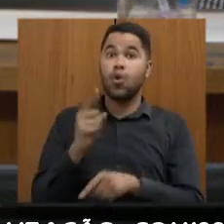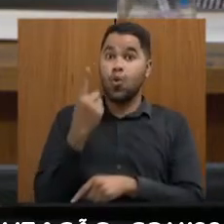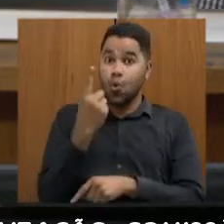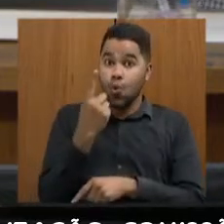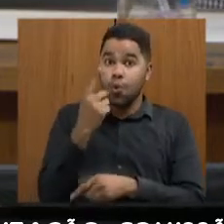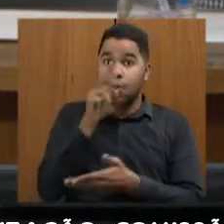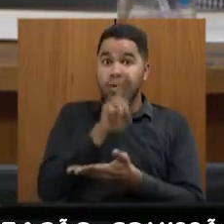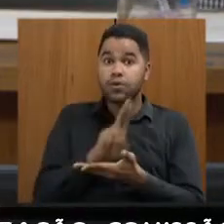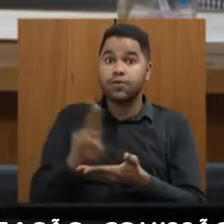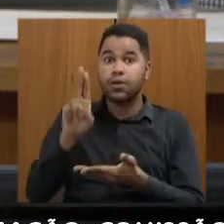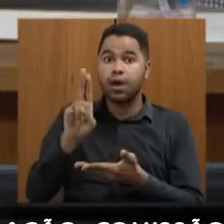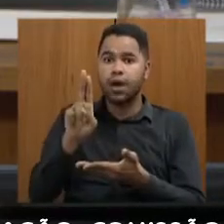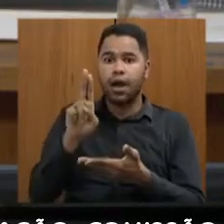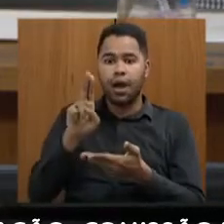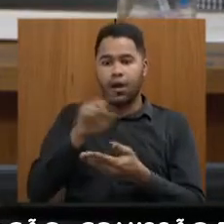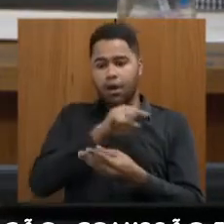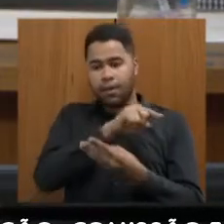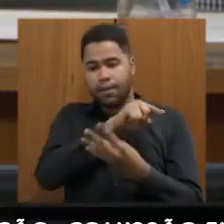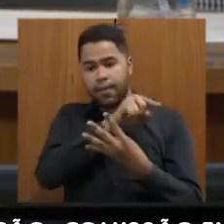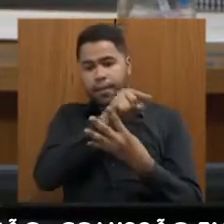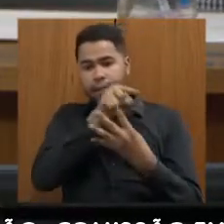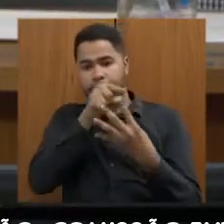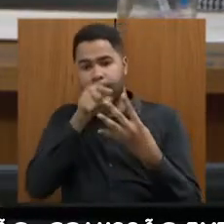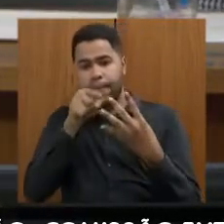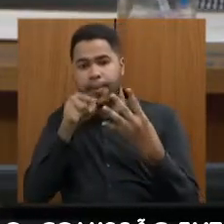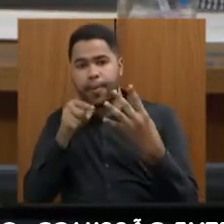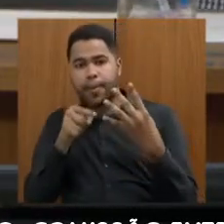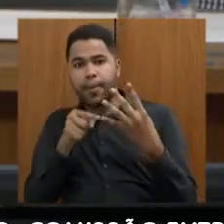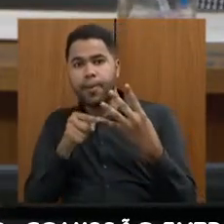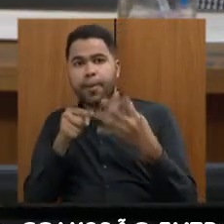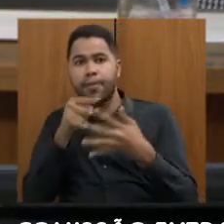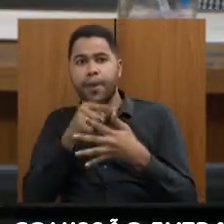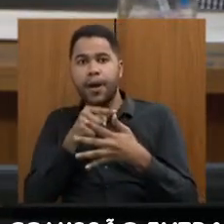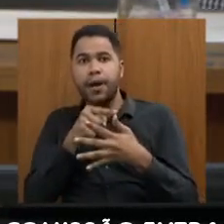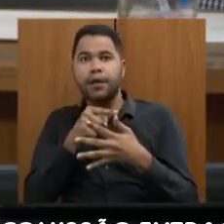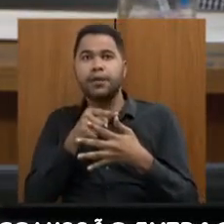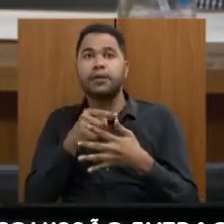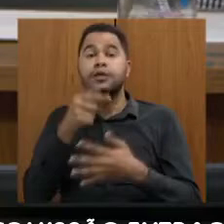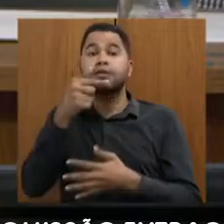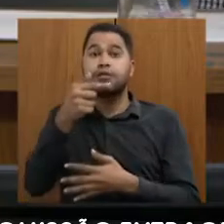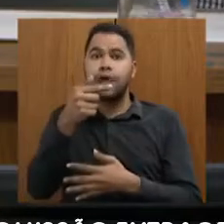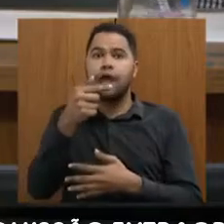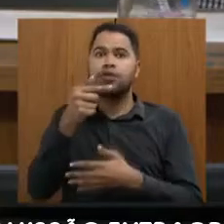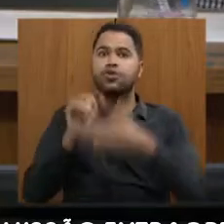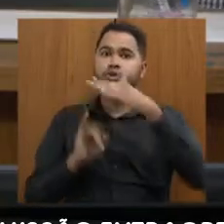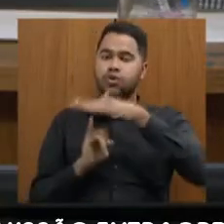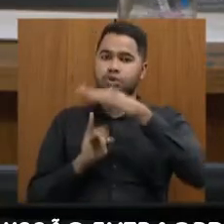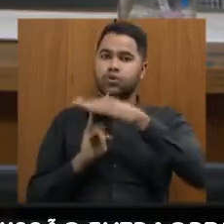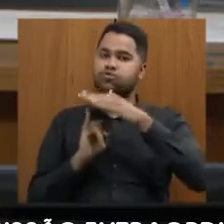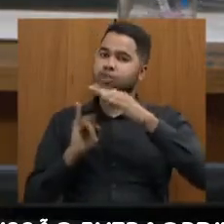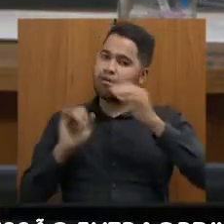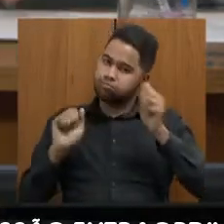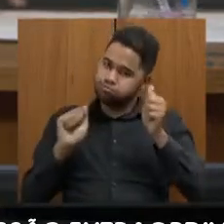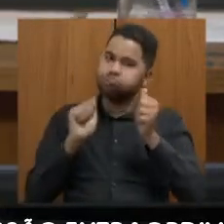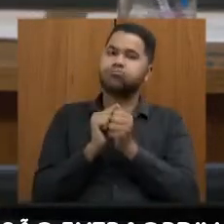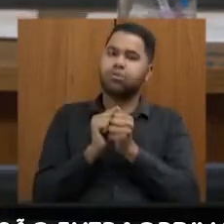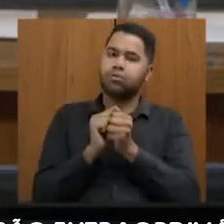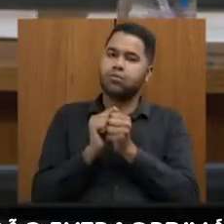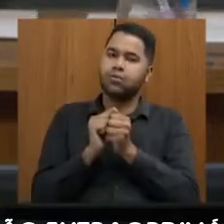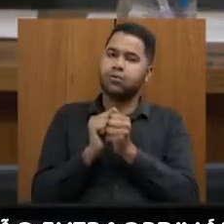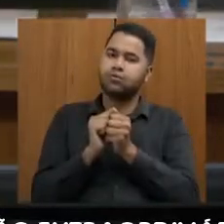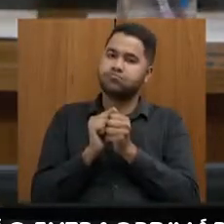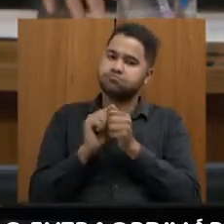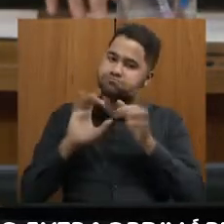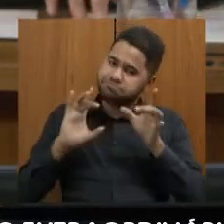gente já tá falando aqui de três quatro cinco seis e sete instituições que vão